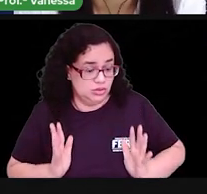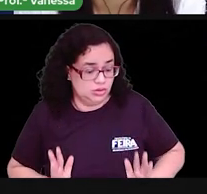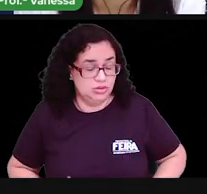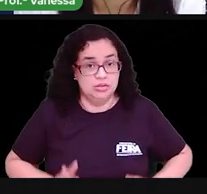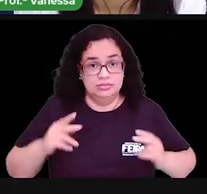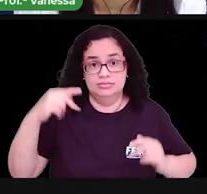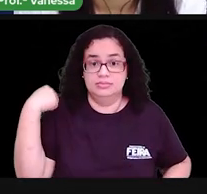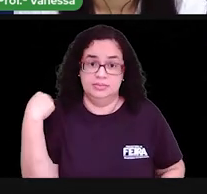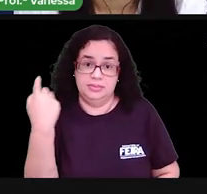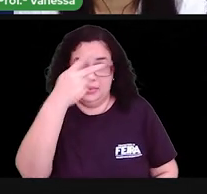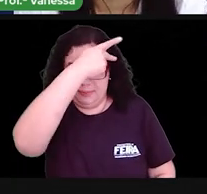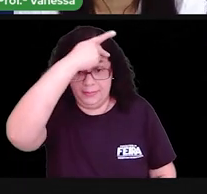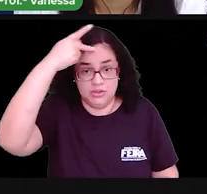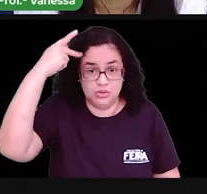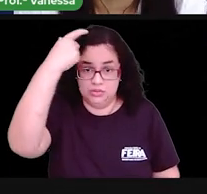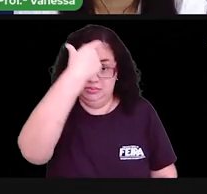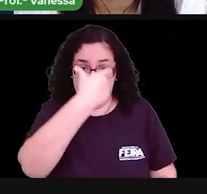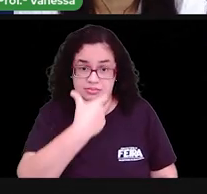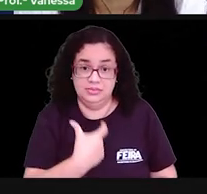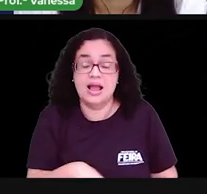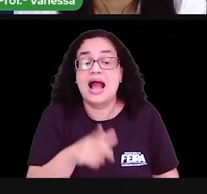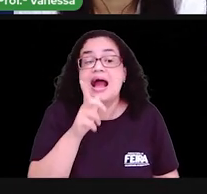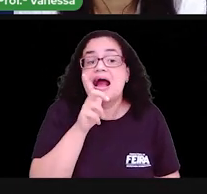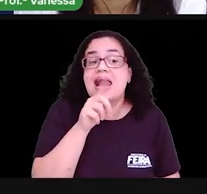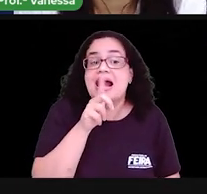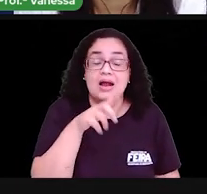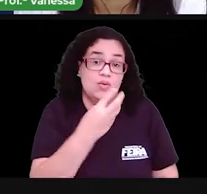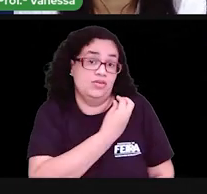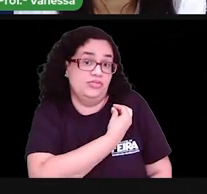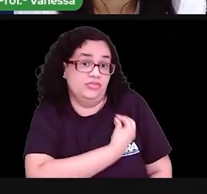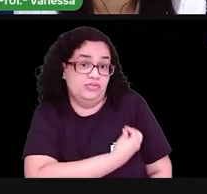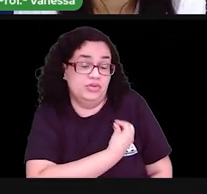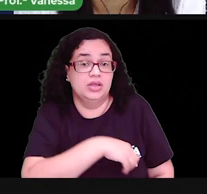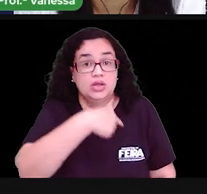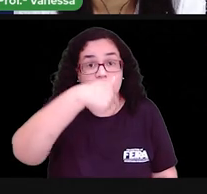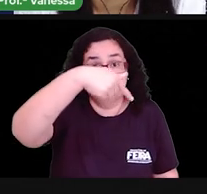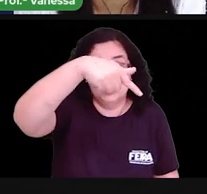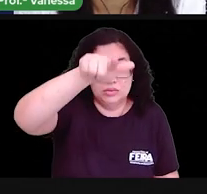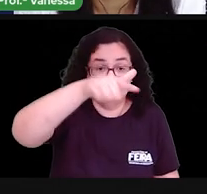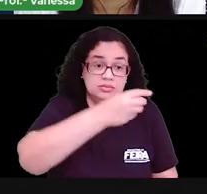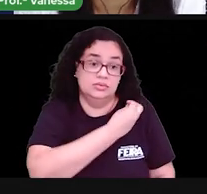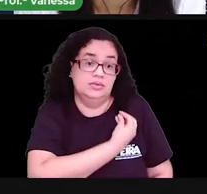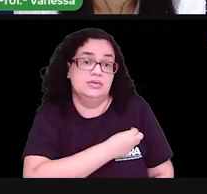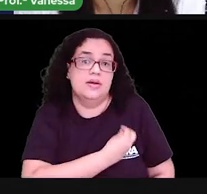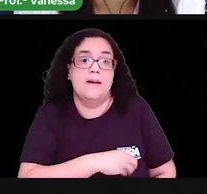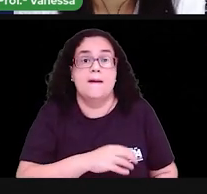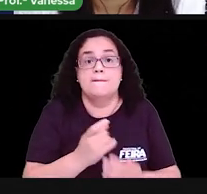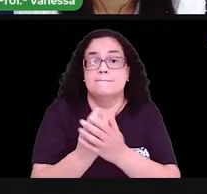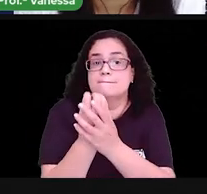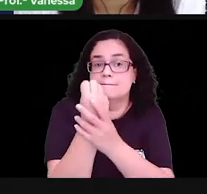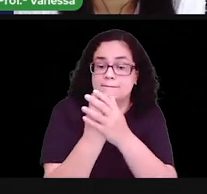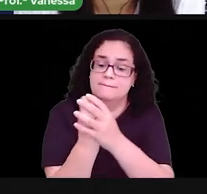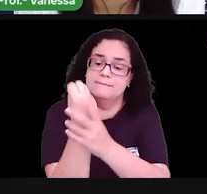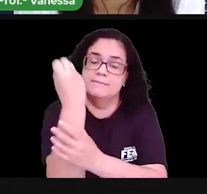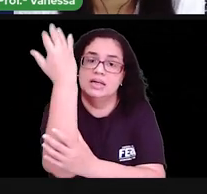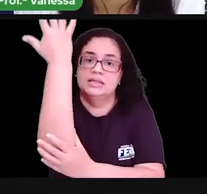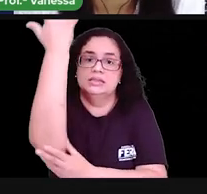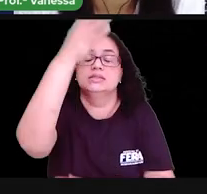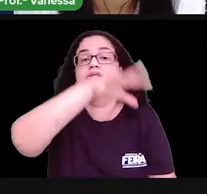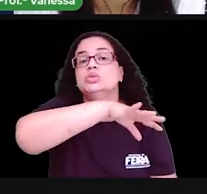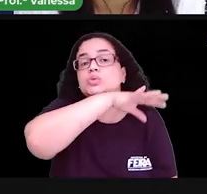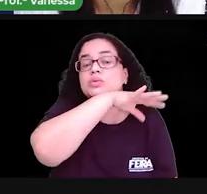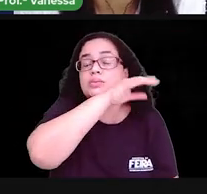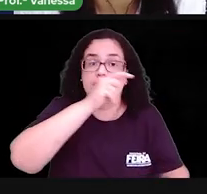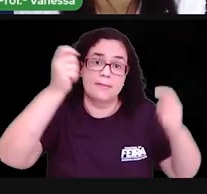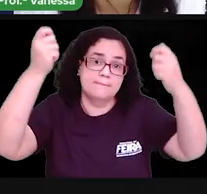pessoal a água também é fonte de vida para outros seres vivos as plantas os animais elas